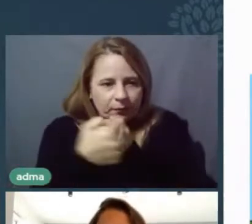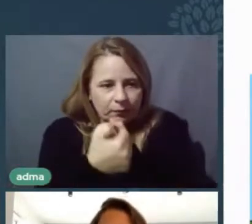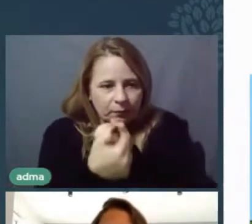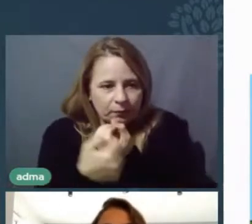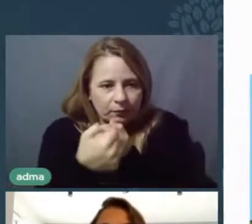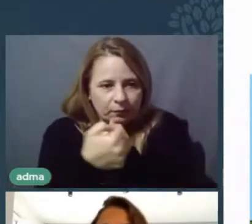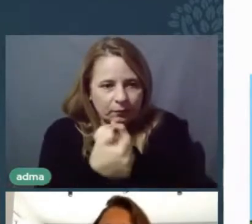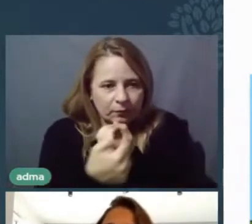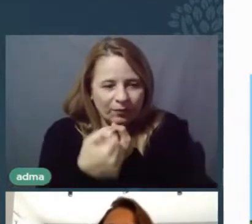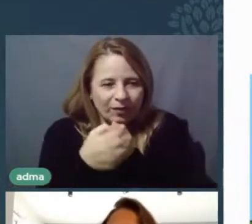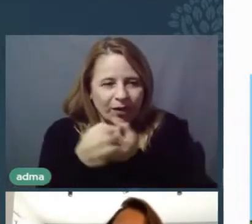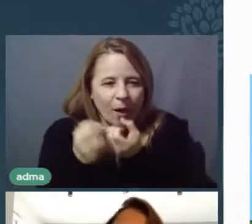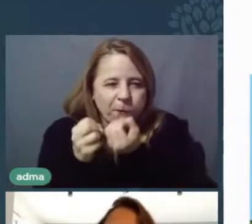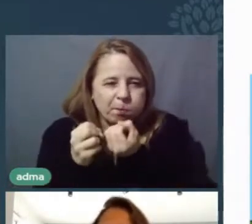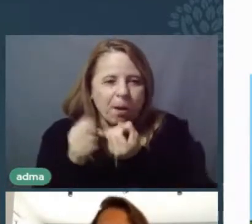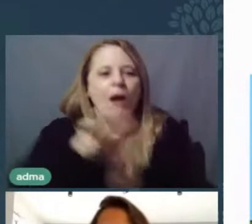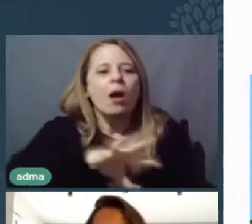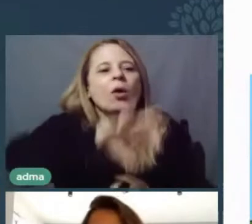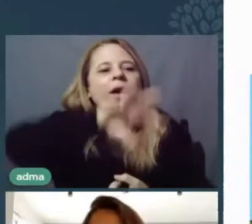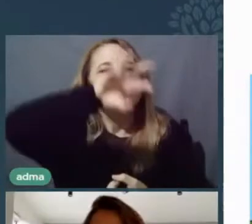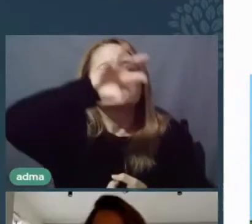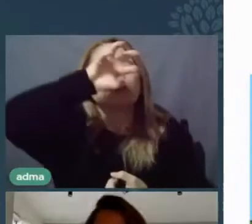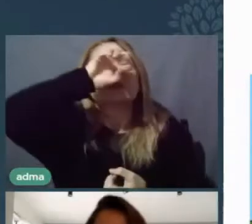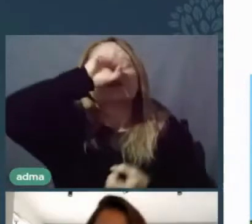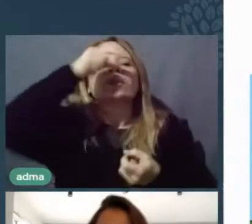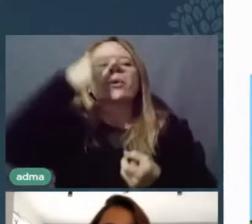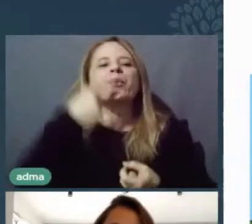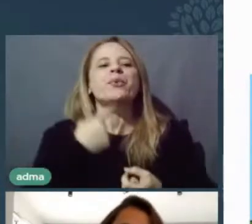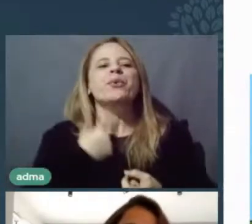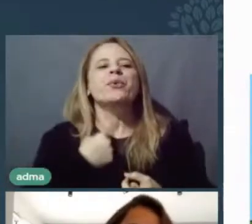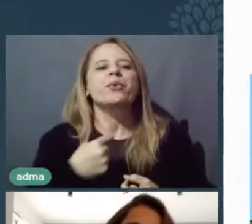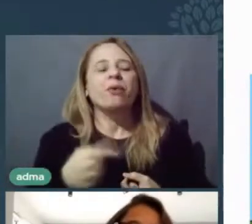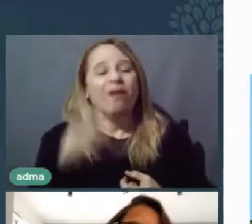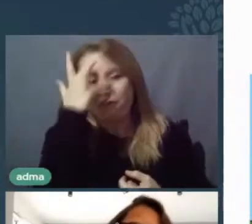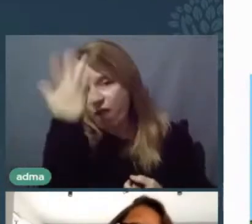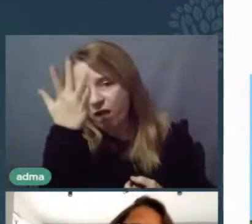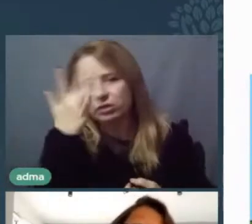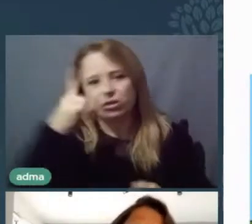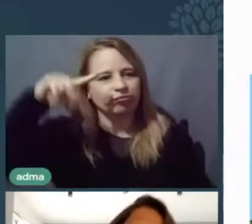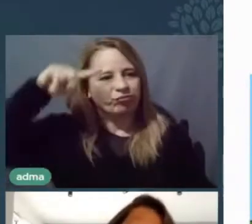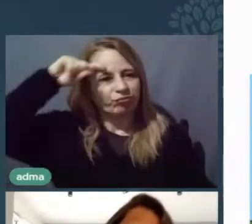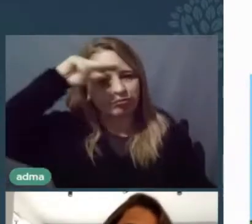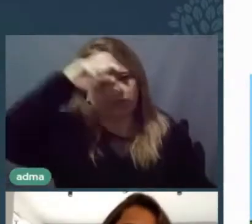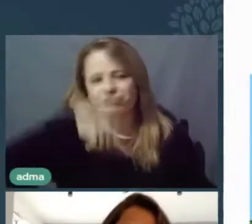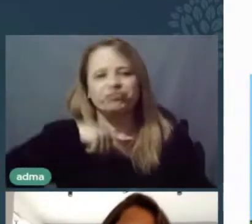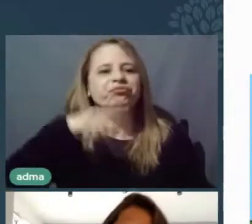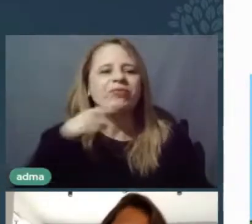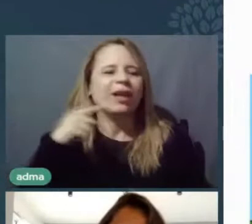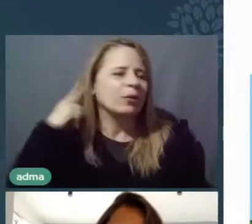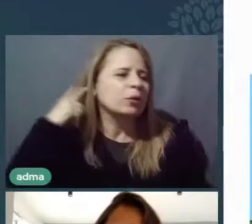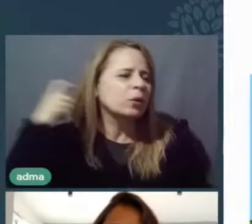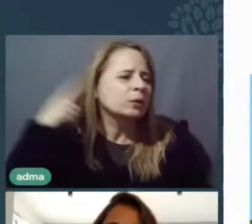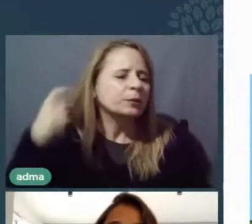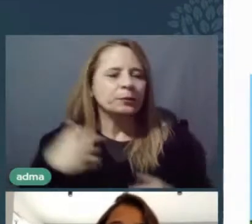muito estreito e o ar não consegue entrar e sair com tanta agilidade, fazendo com que o paciente tenha chiado, o indivíduo